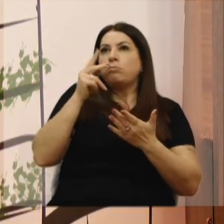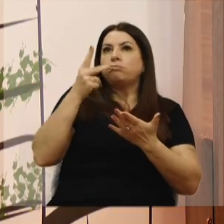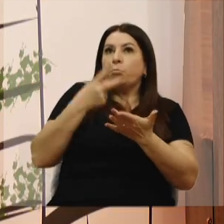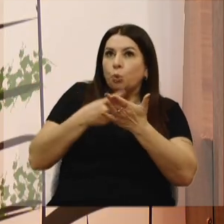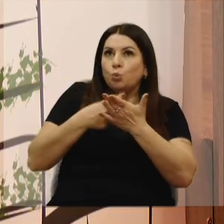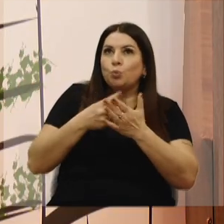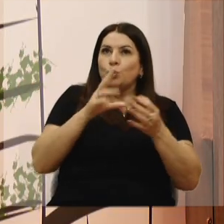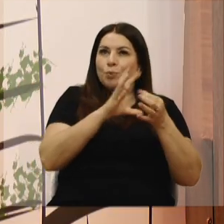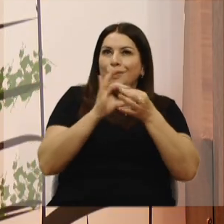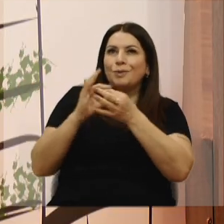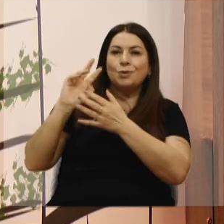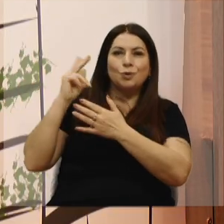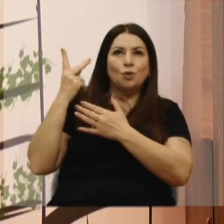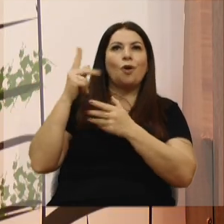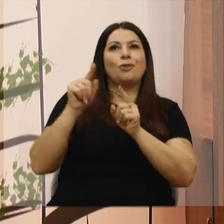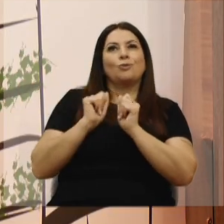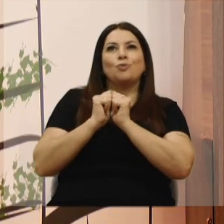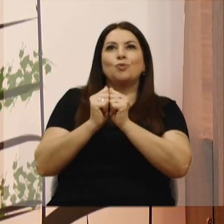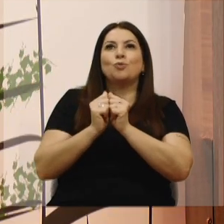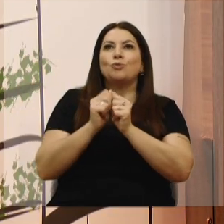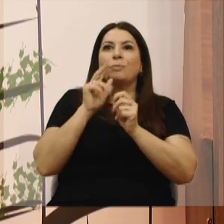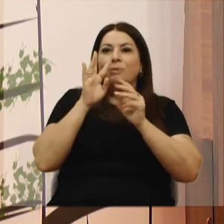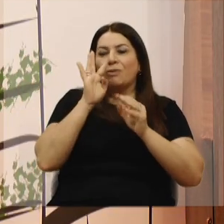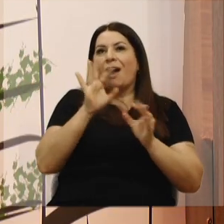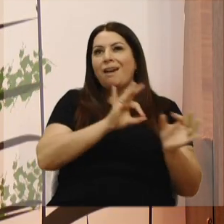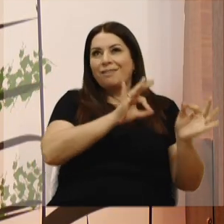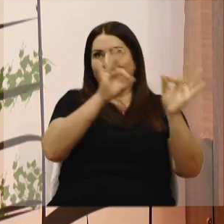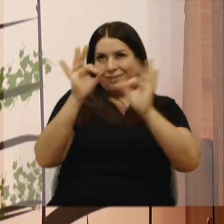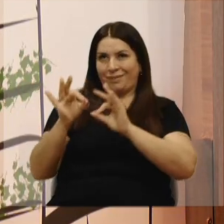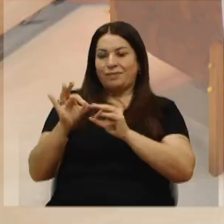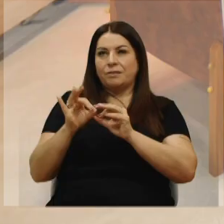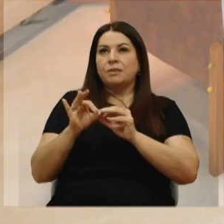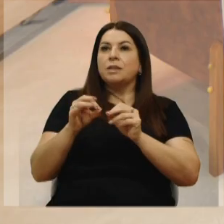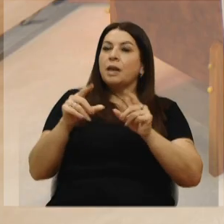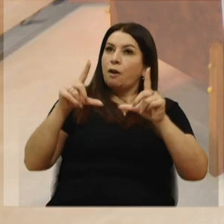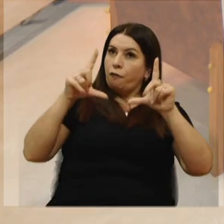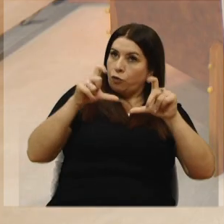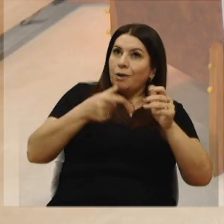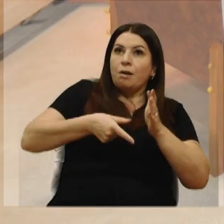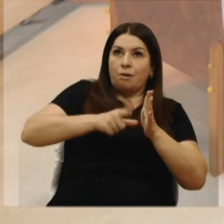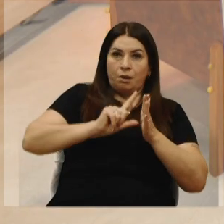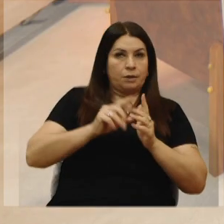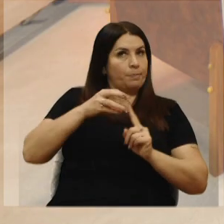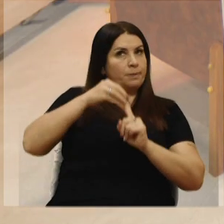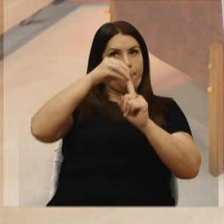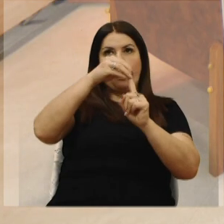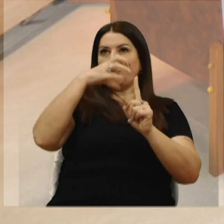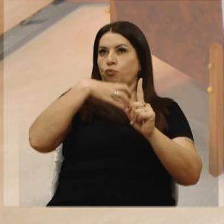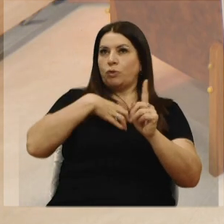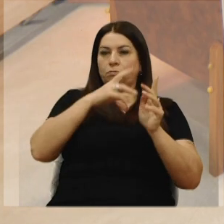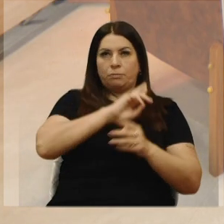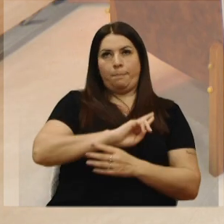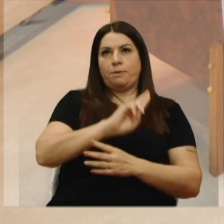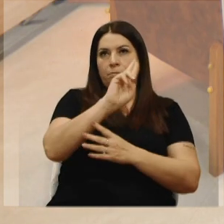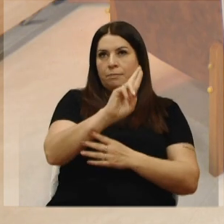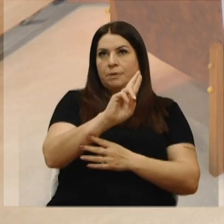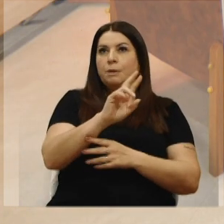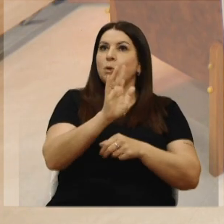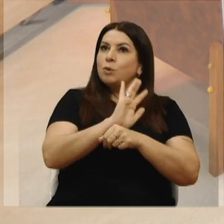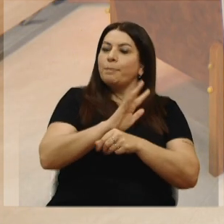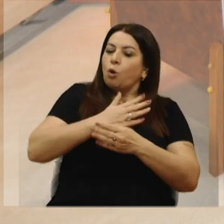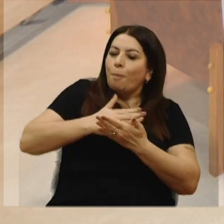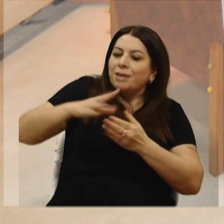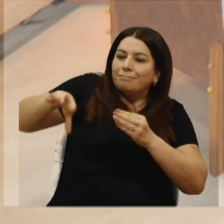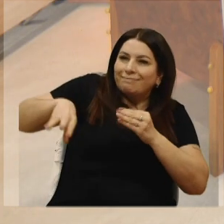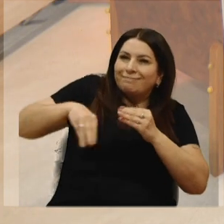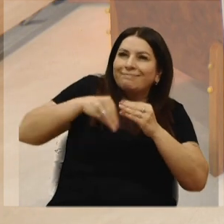um produto que naquele contexto histórico está sendo muito consumido, né? Até então a fotografia era, né, a principal forma de representação, mas